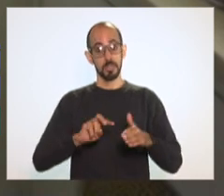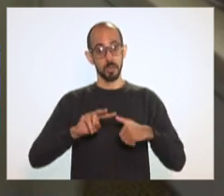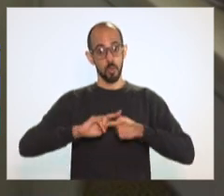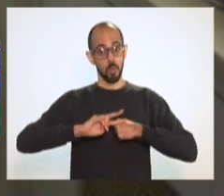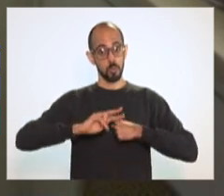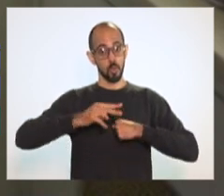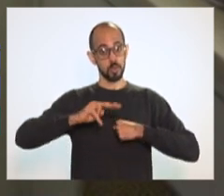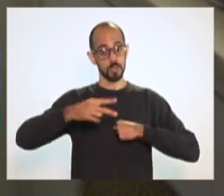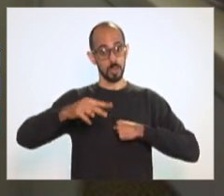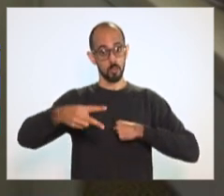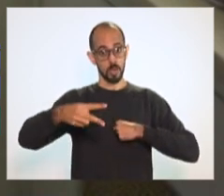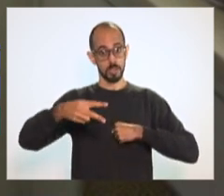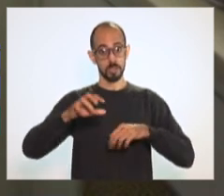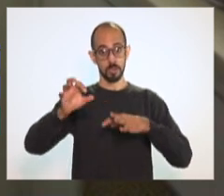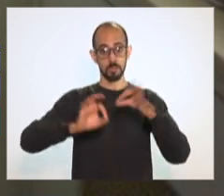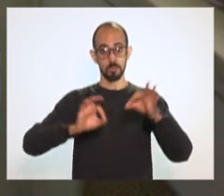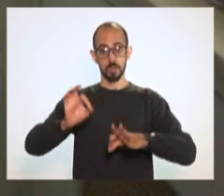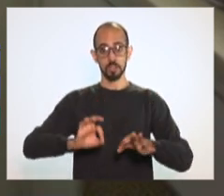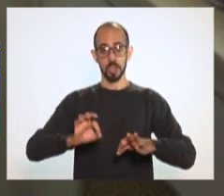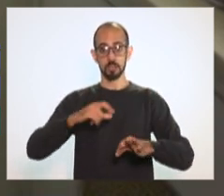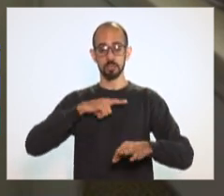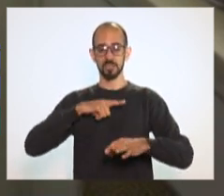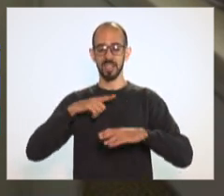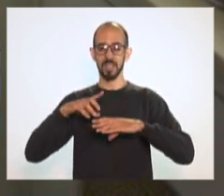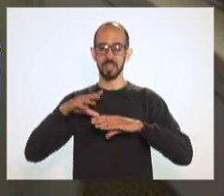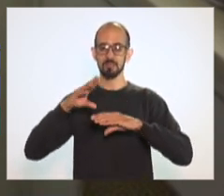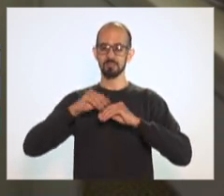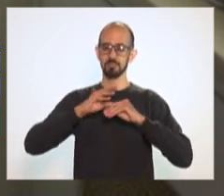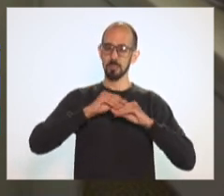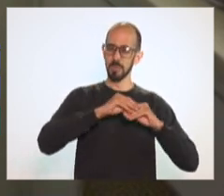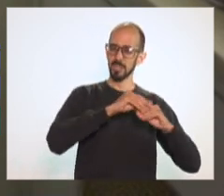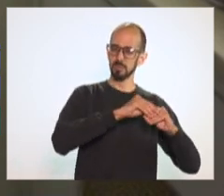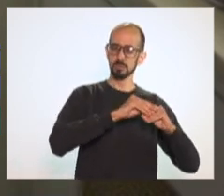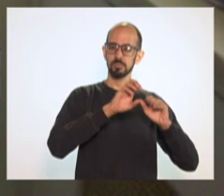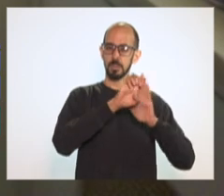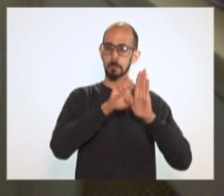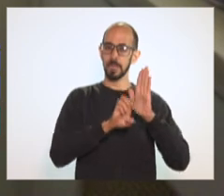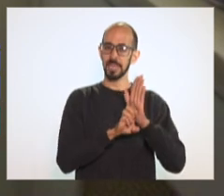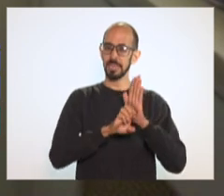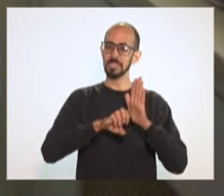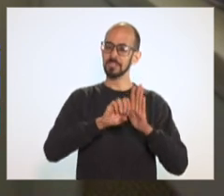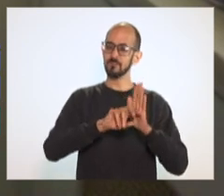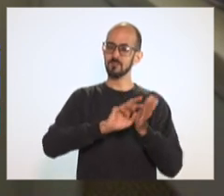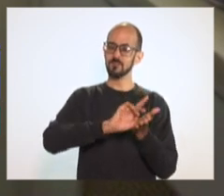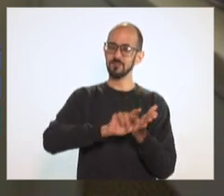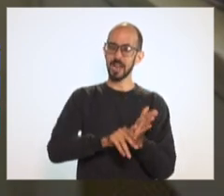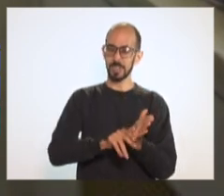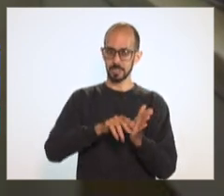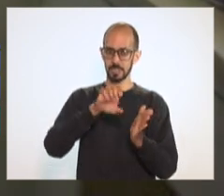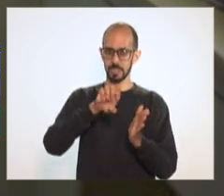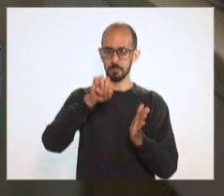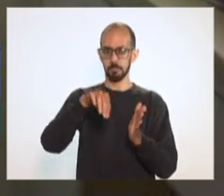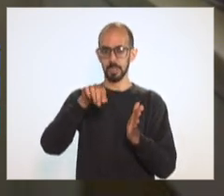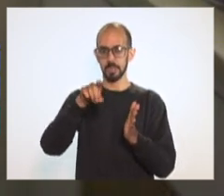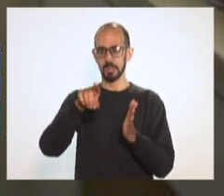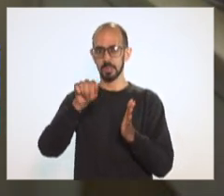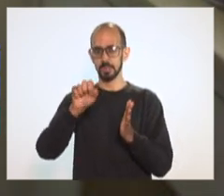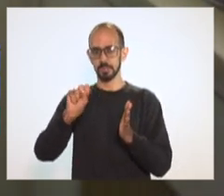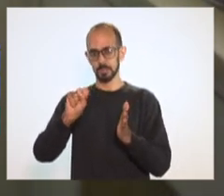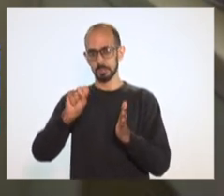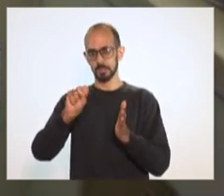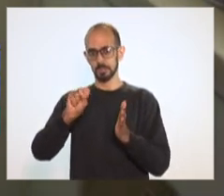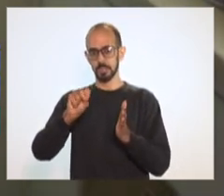o projeto recebeu muitas emendas. Como bem disse a deputada Marta Rocha, teve uma grande audiência pública, muito